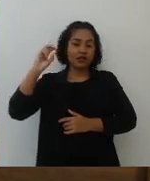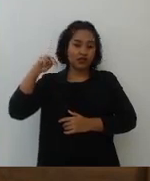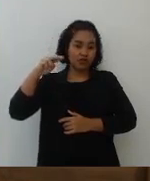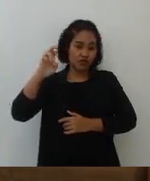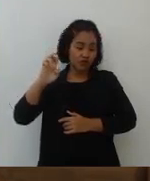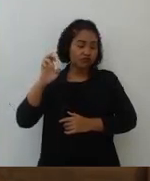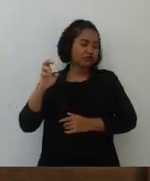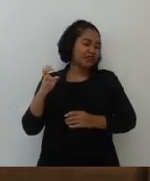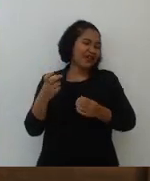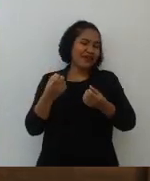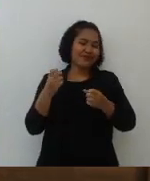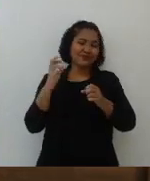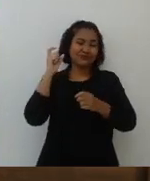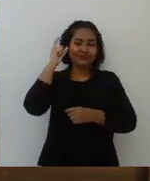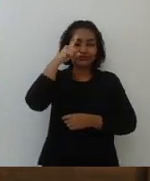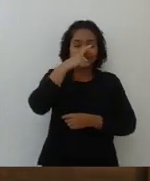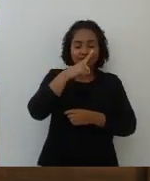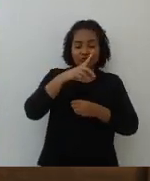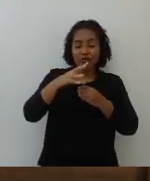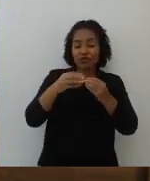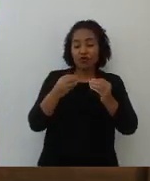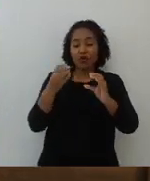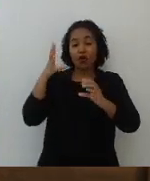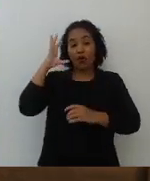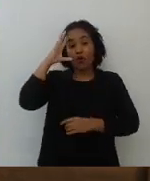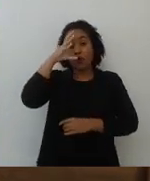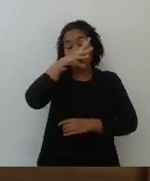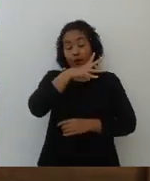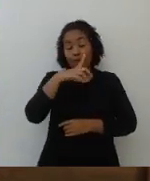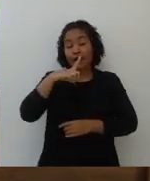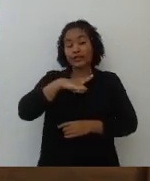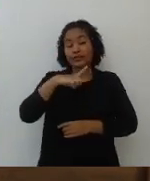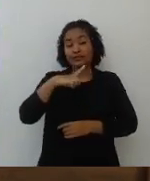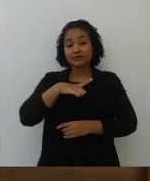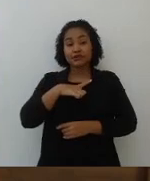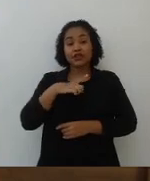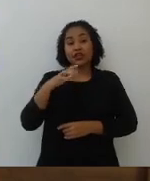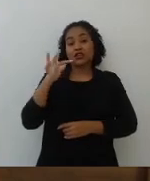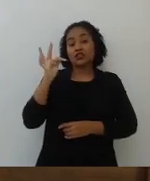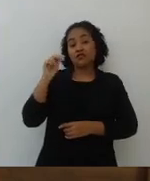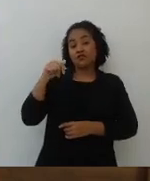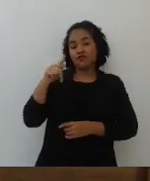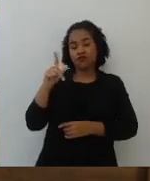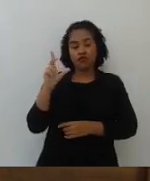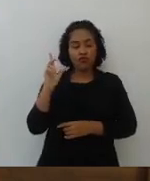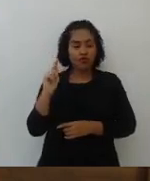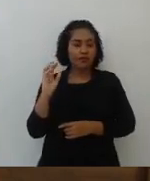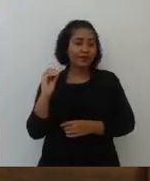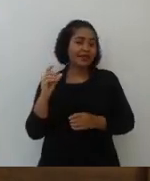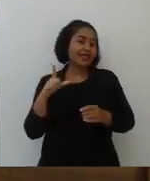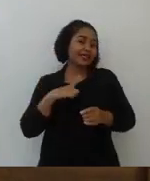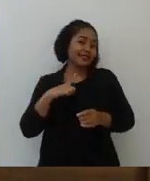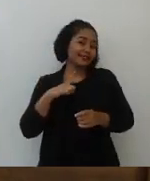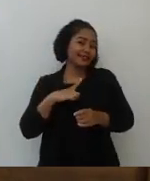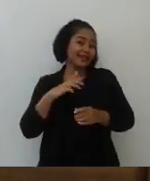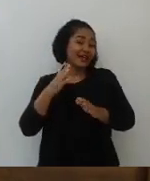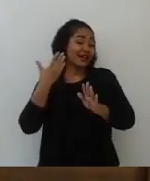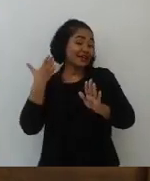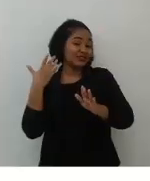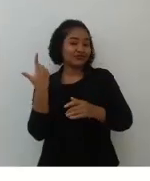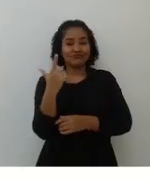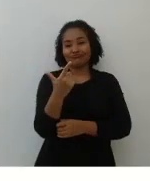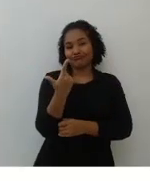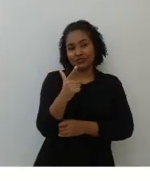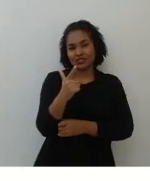célula vegetal, a célula de fungo, a célula de protozoário, ele apresenta equipamentos a mais que a gente não tinha na célula